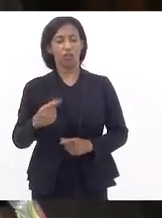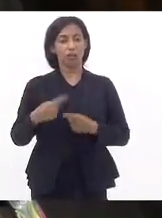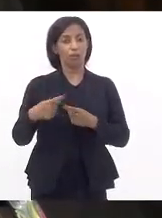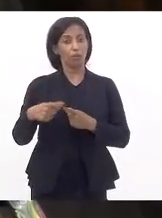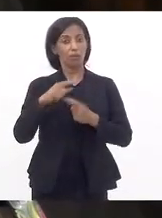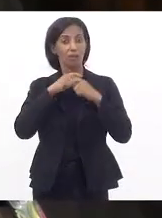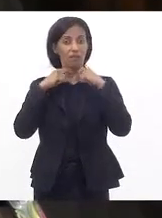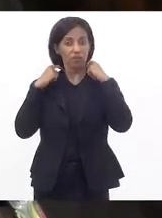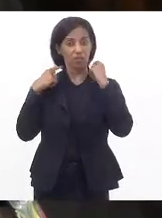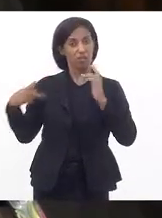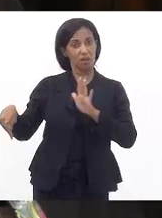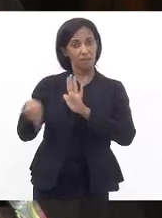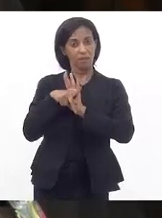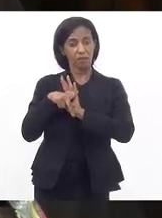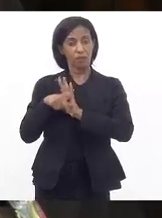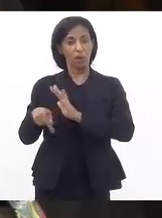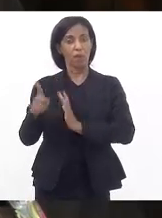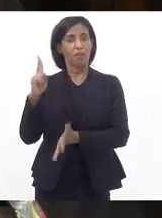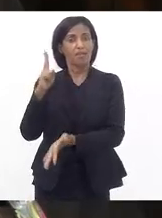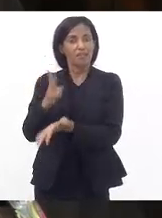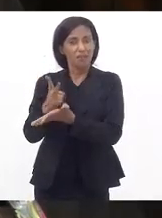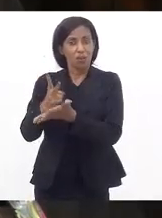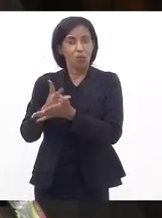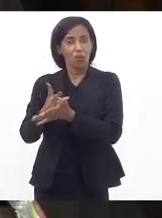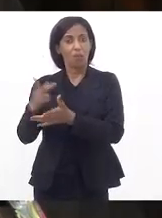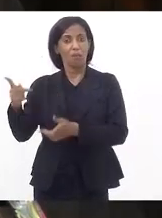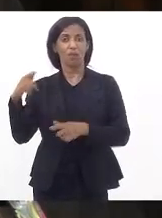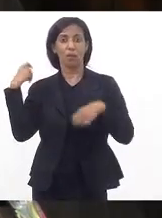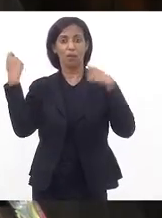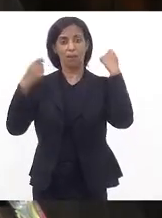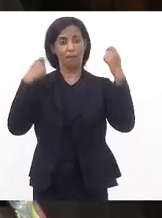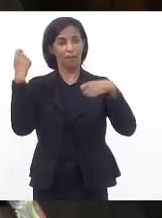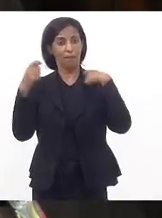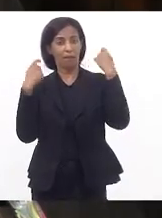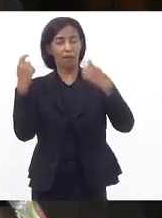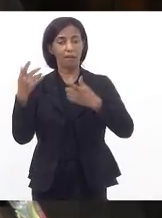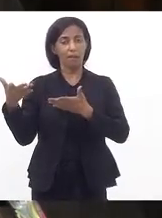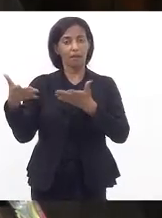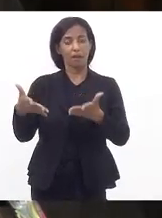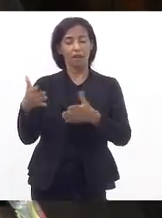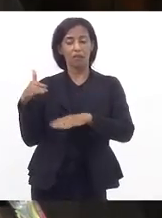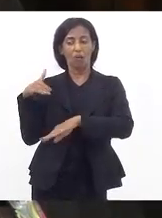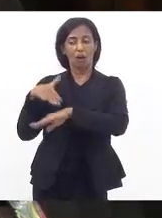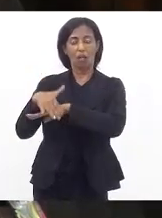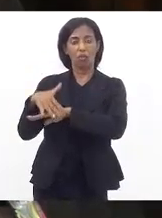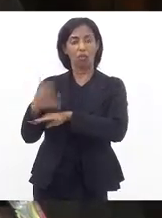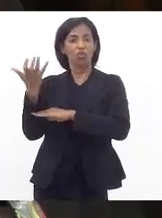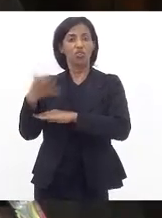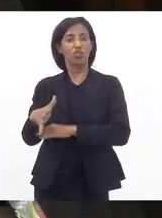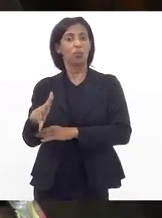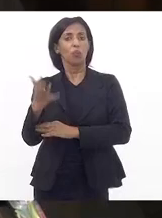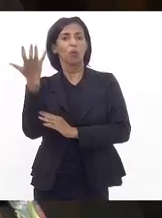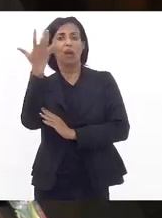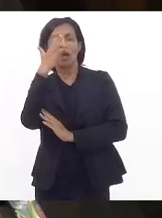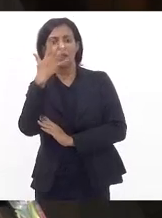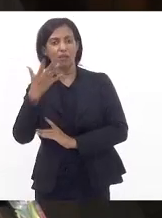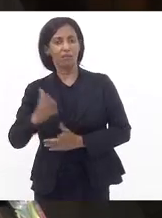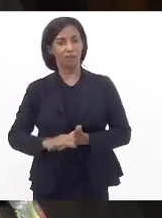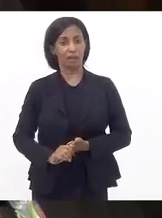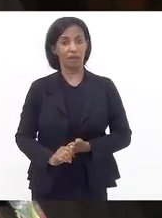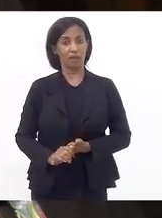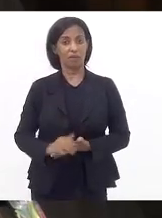pulseira aí biológica mas são os mesmos que estão curtindo paradas que estão na noite então querem carnaval